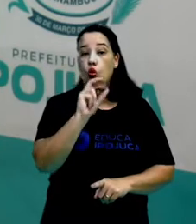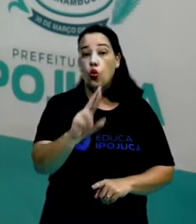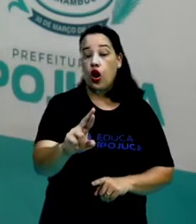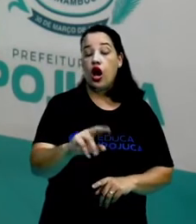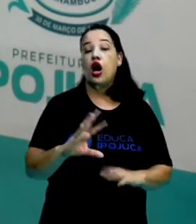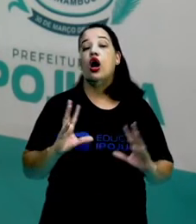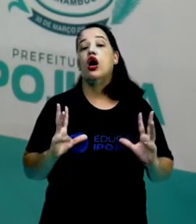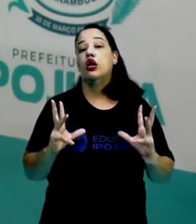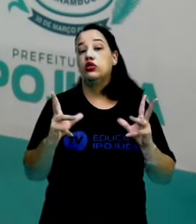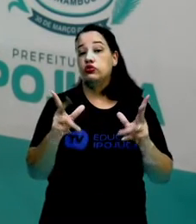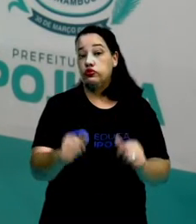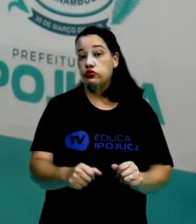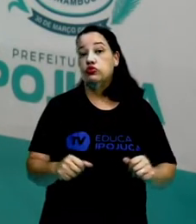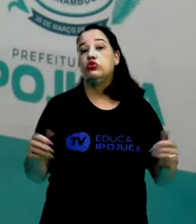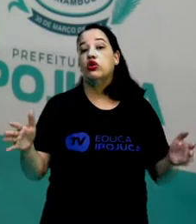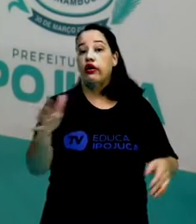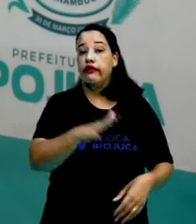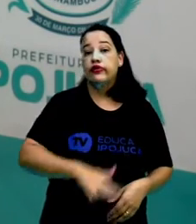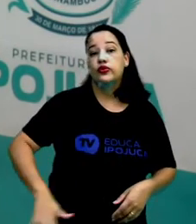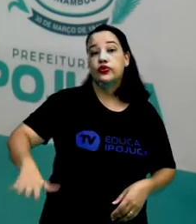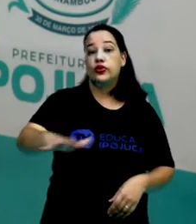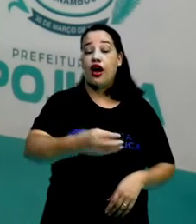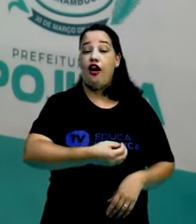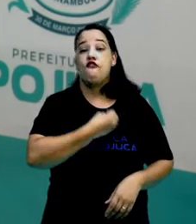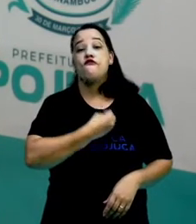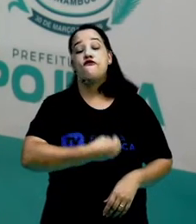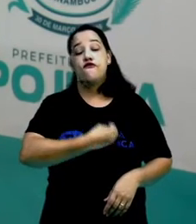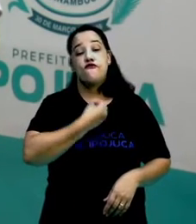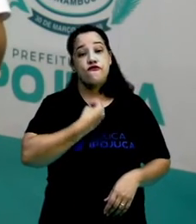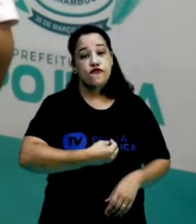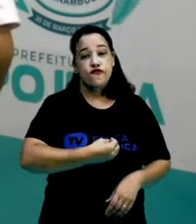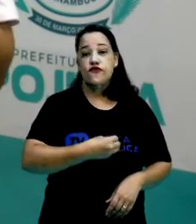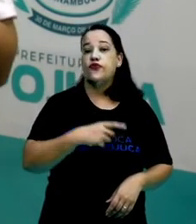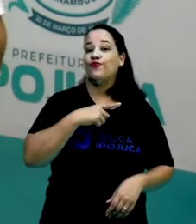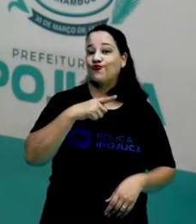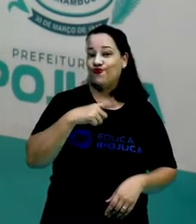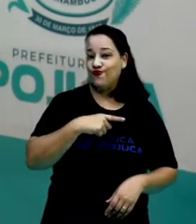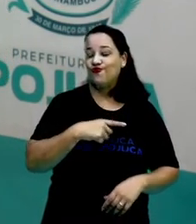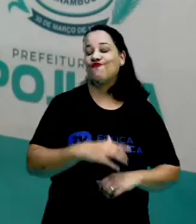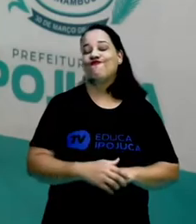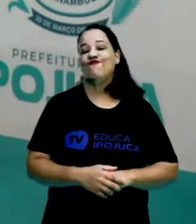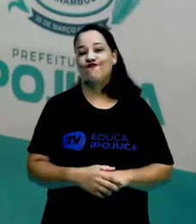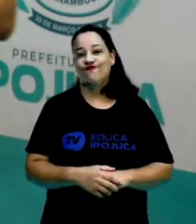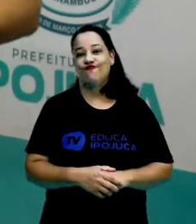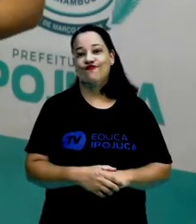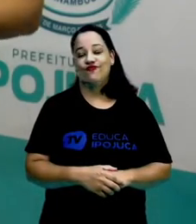com que o processo de vida aconteça, os ciclos de vida aconteçam no nosso planeta.